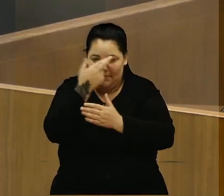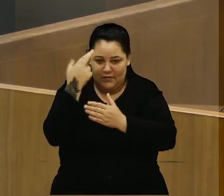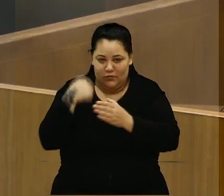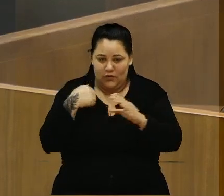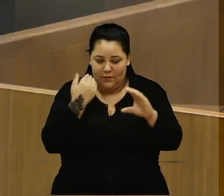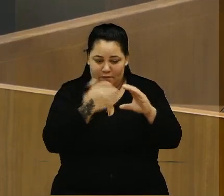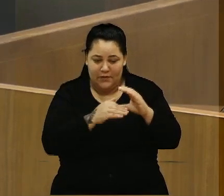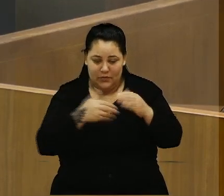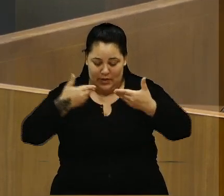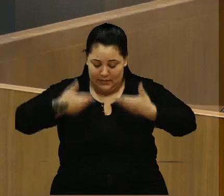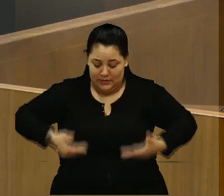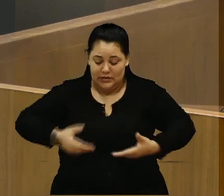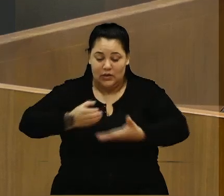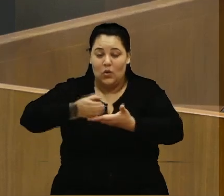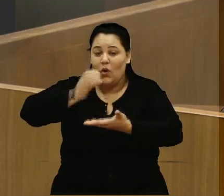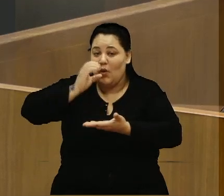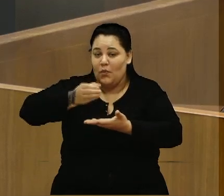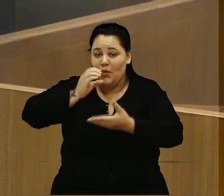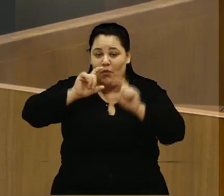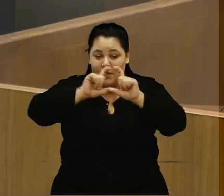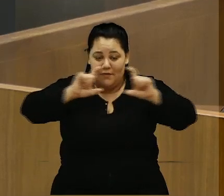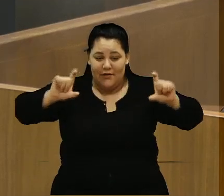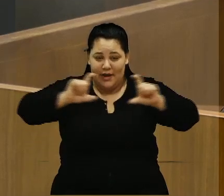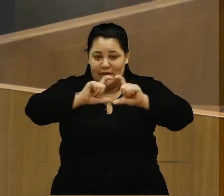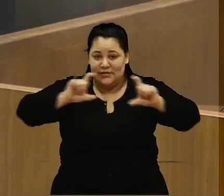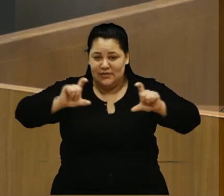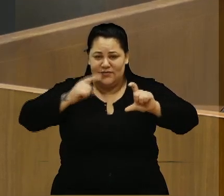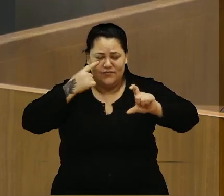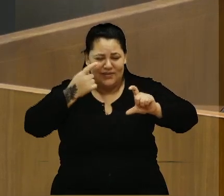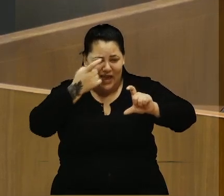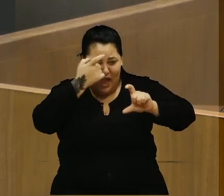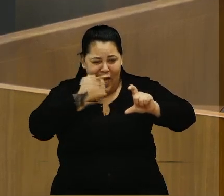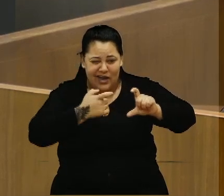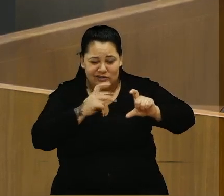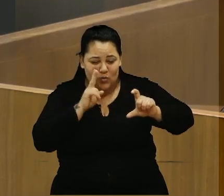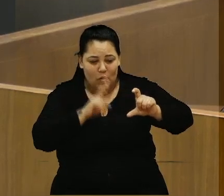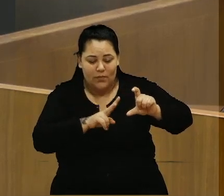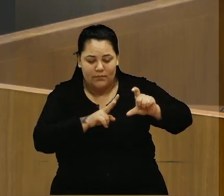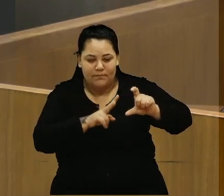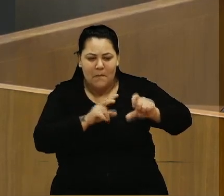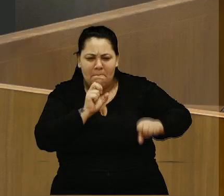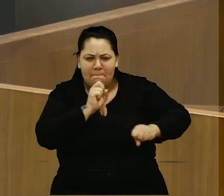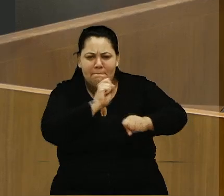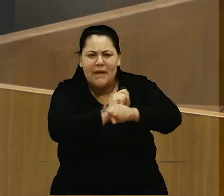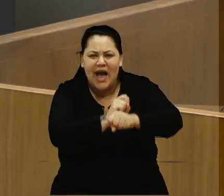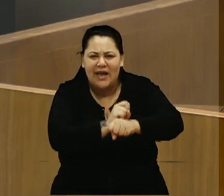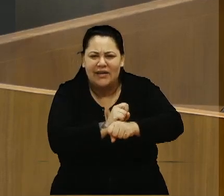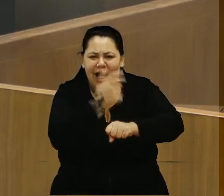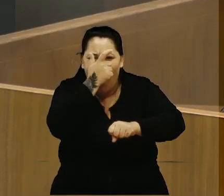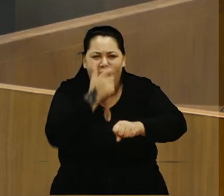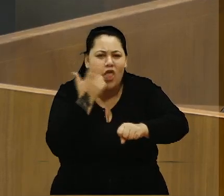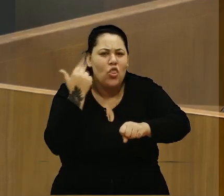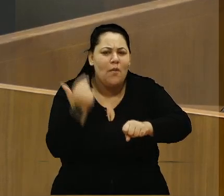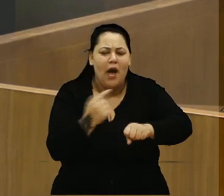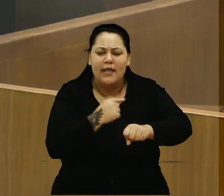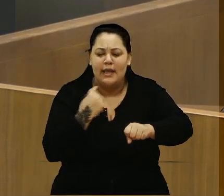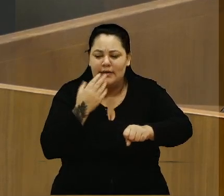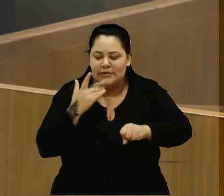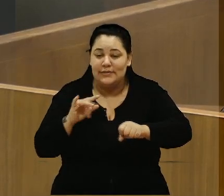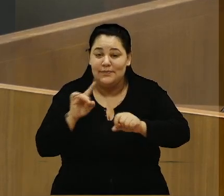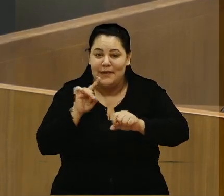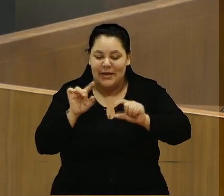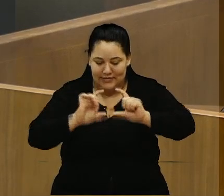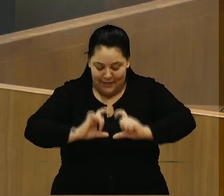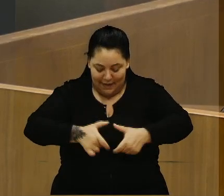camiseta e esse copo com uma frase que à primeira vista pode parecer forte. Parem de normalizar o atraso das crianças. Mas essa frase carrega